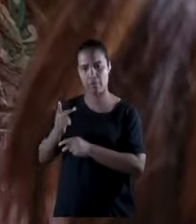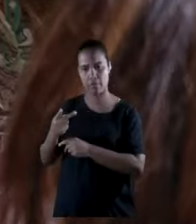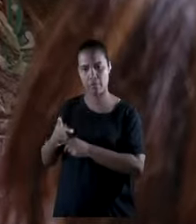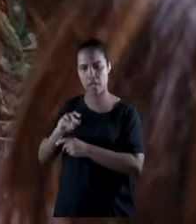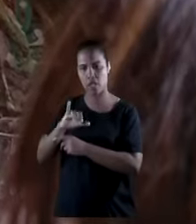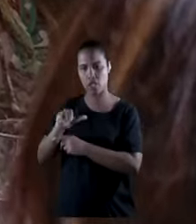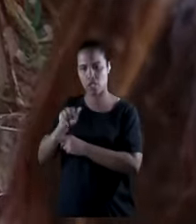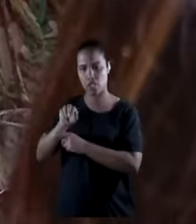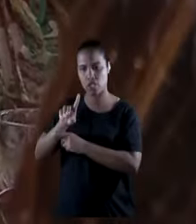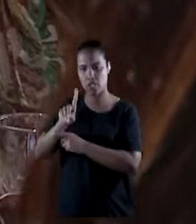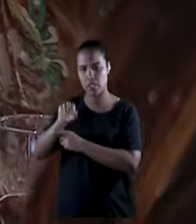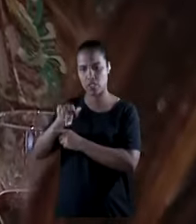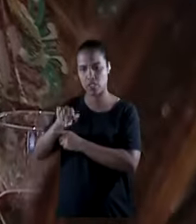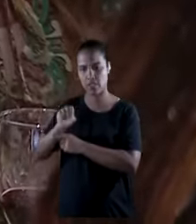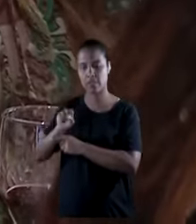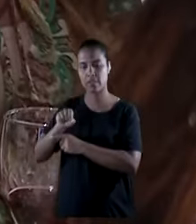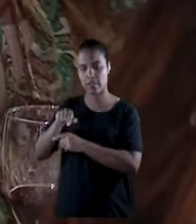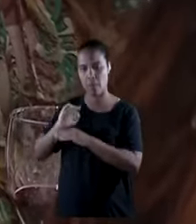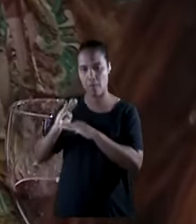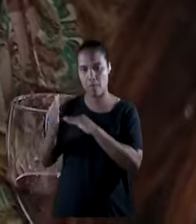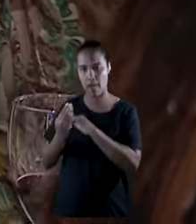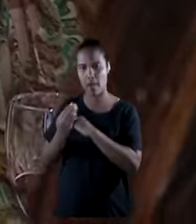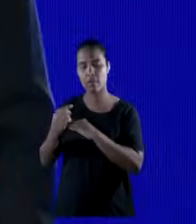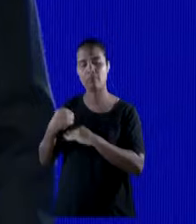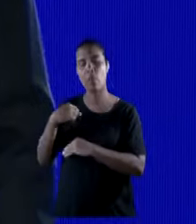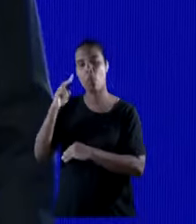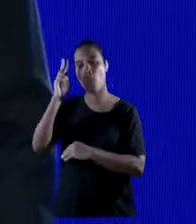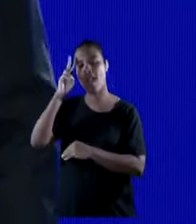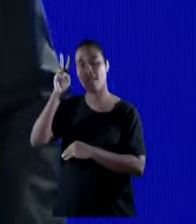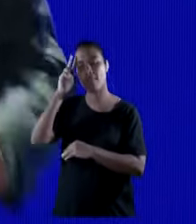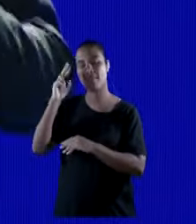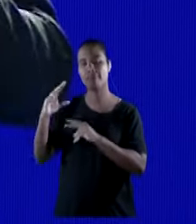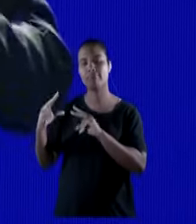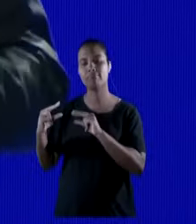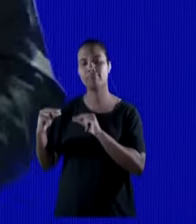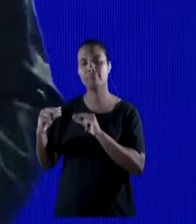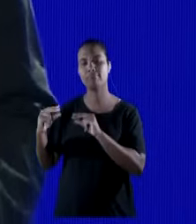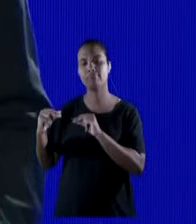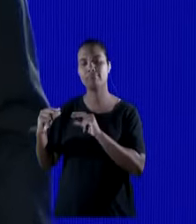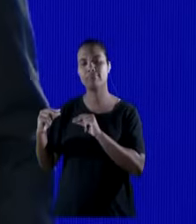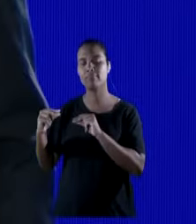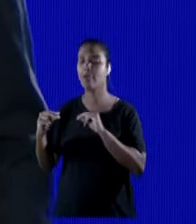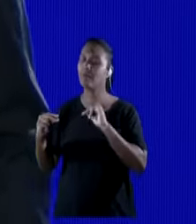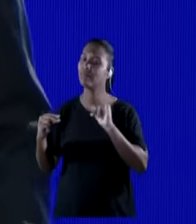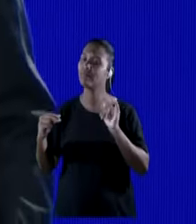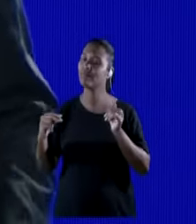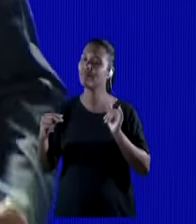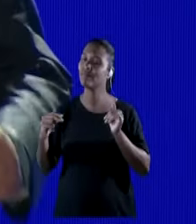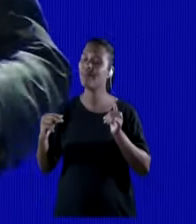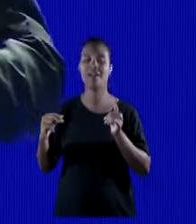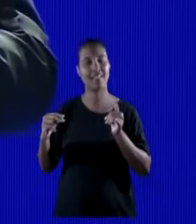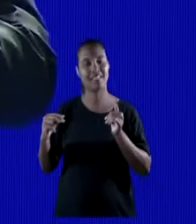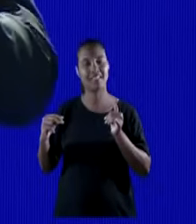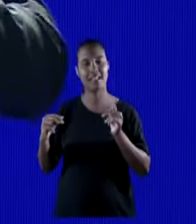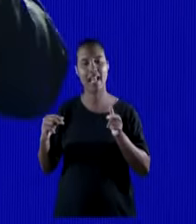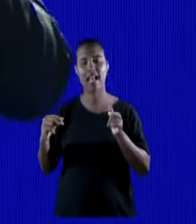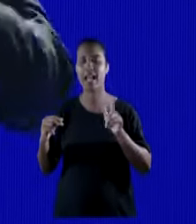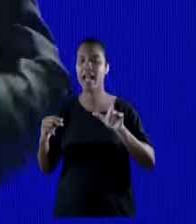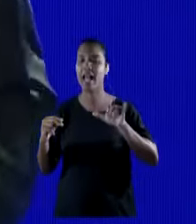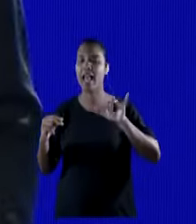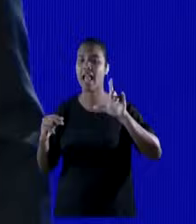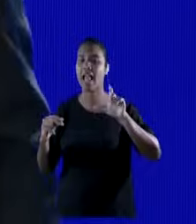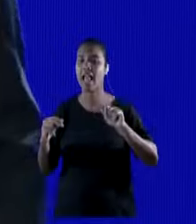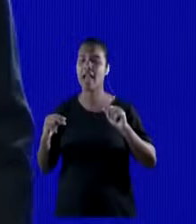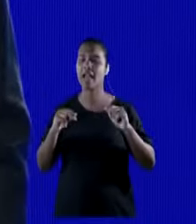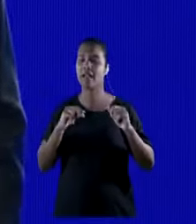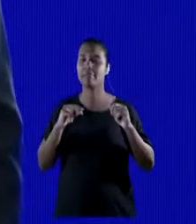Jardins, e realmente esse casamento foi perfeito. Eu tentei falar essas coisas para a dona Leila, no entanto, tinha muita gente